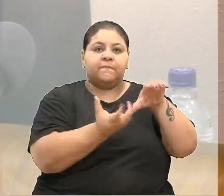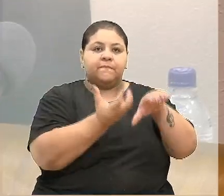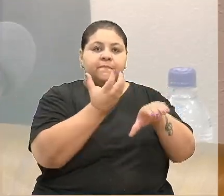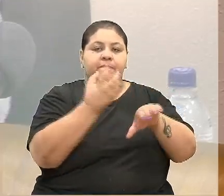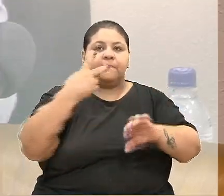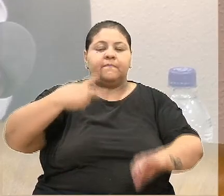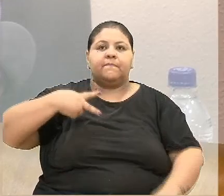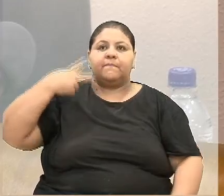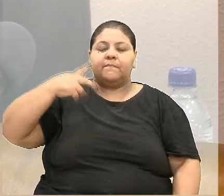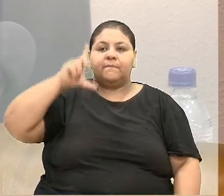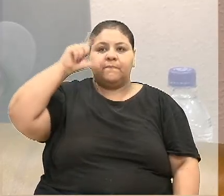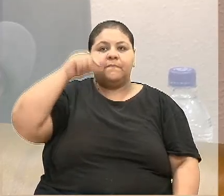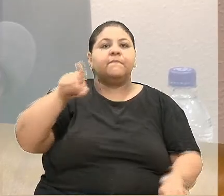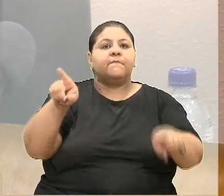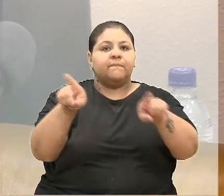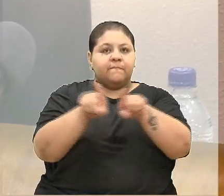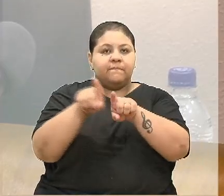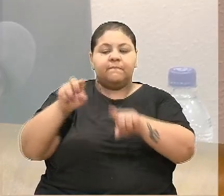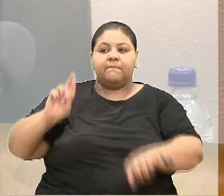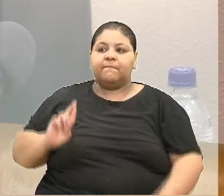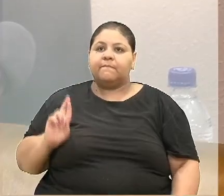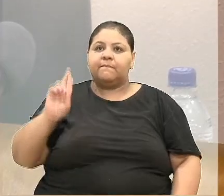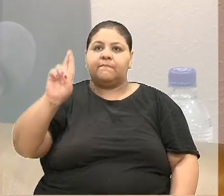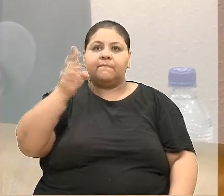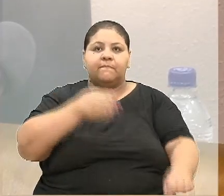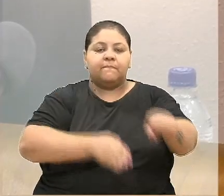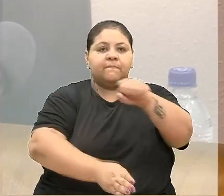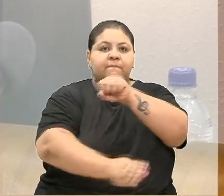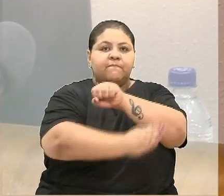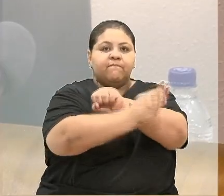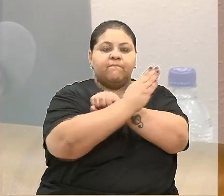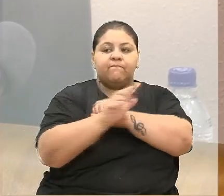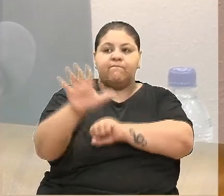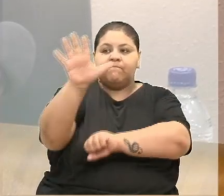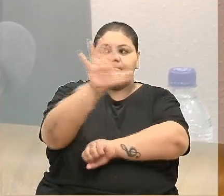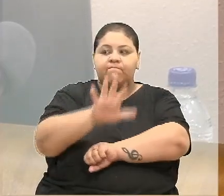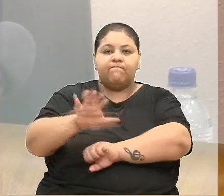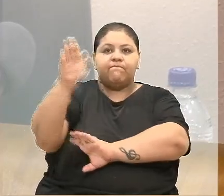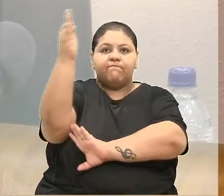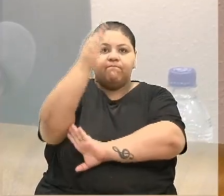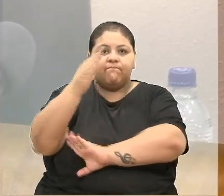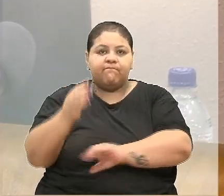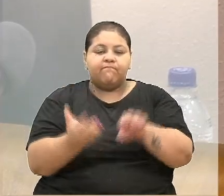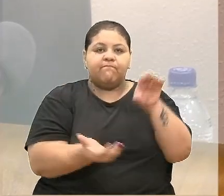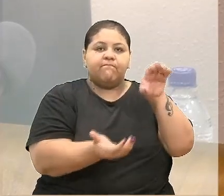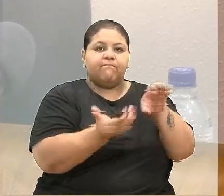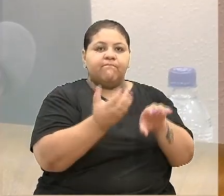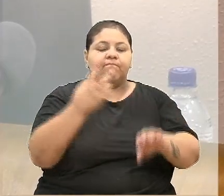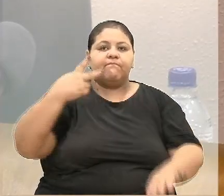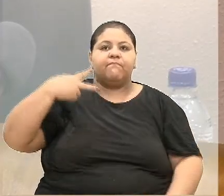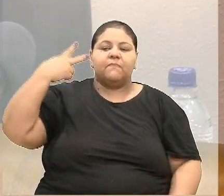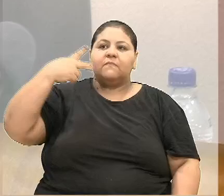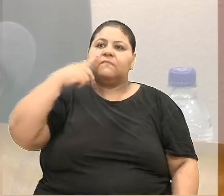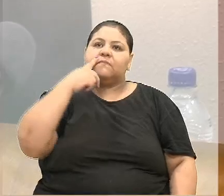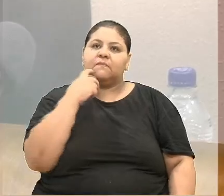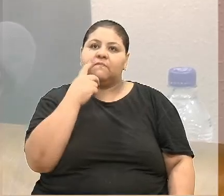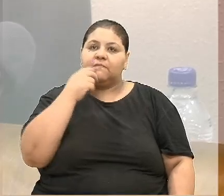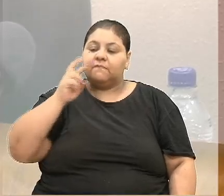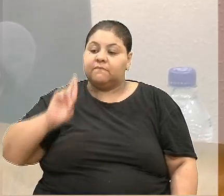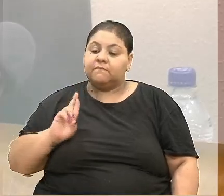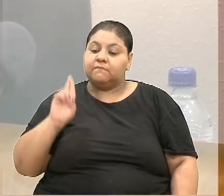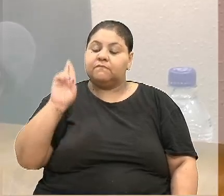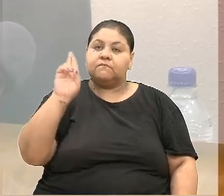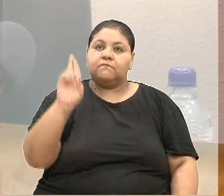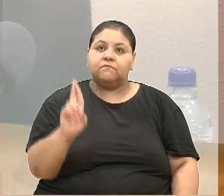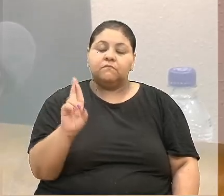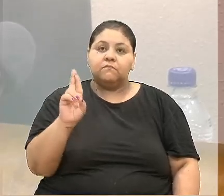vereador Scalco também está em representação em viagem ao Congresso Nacional, em Brasília. Vereadora Rose Frigerio em